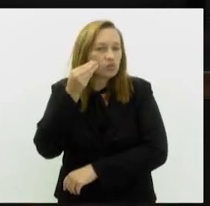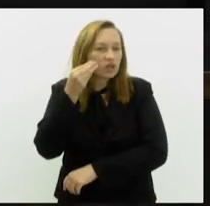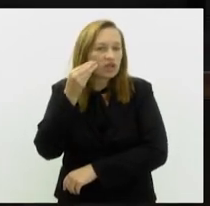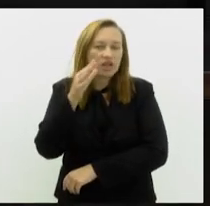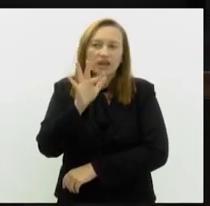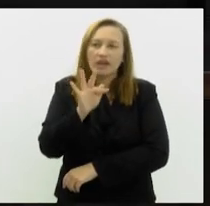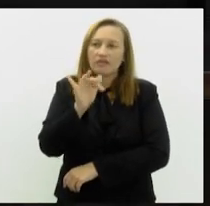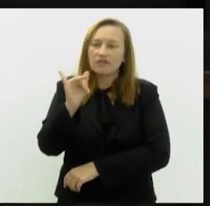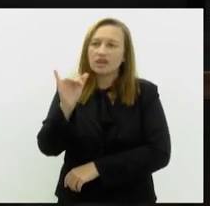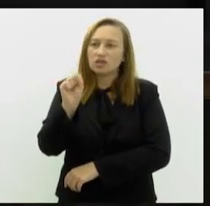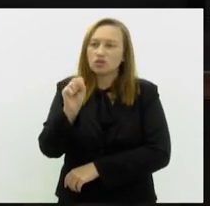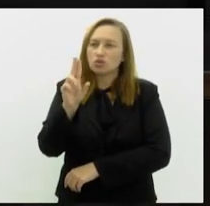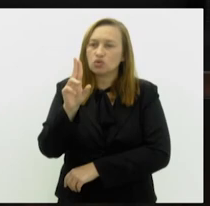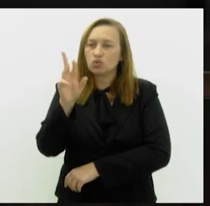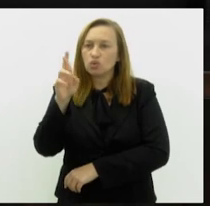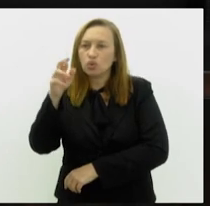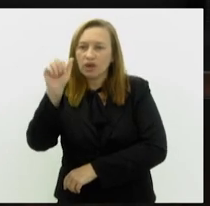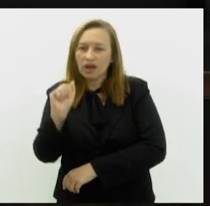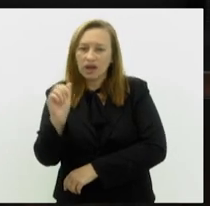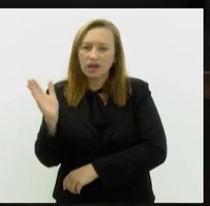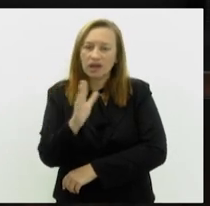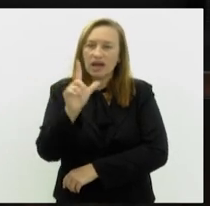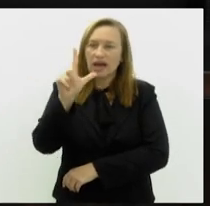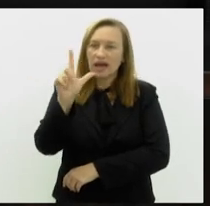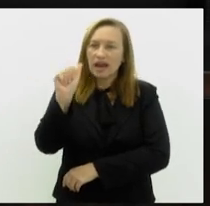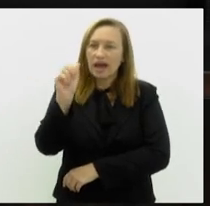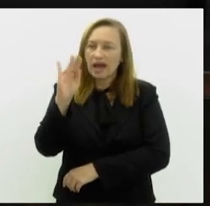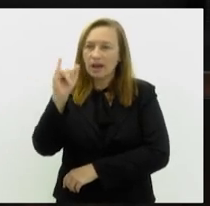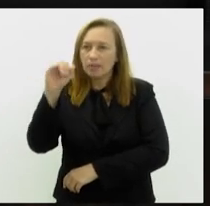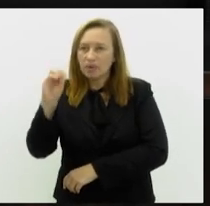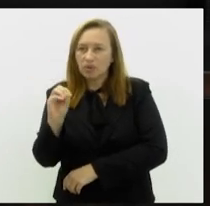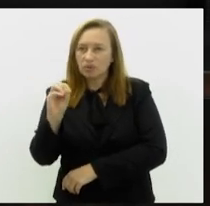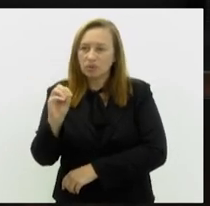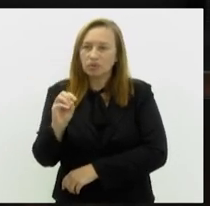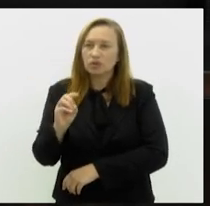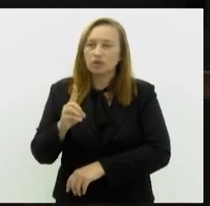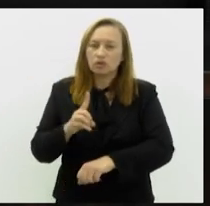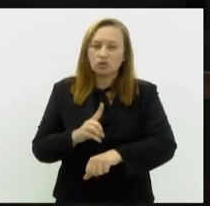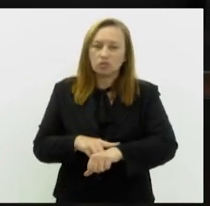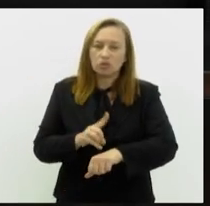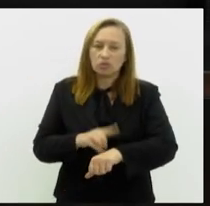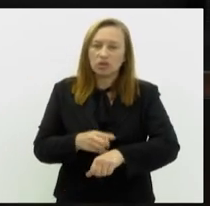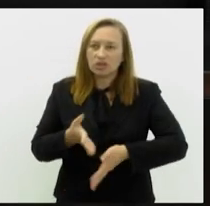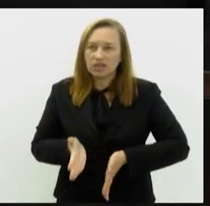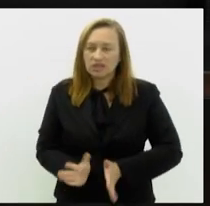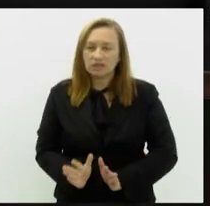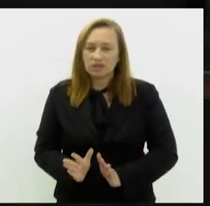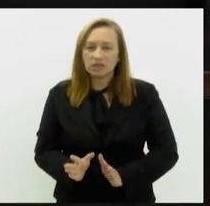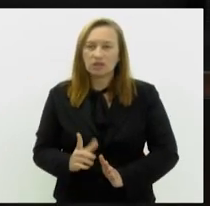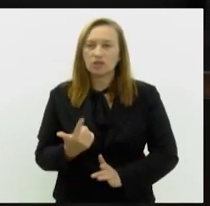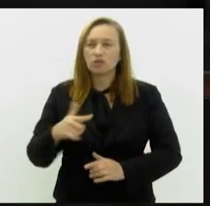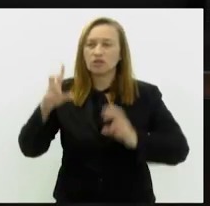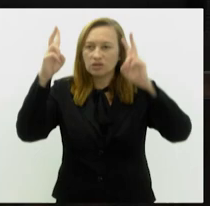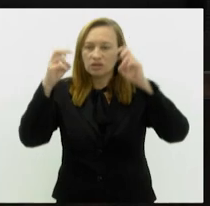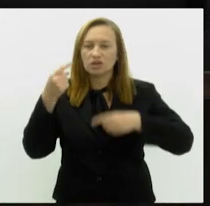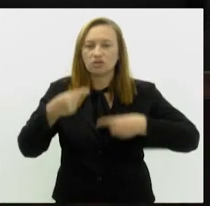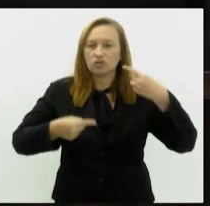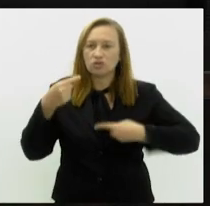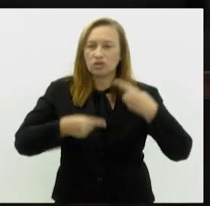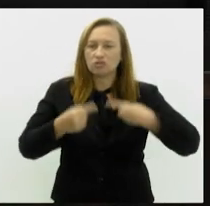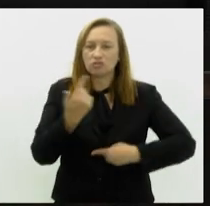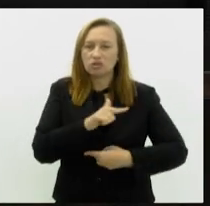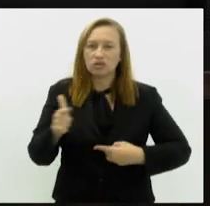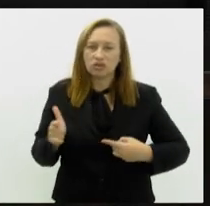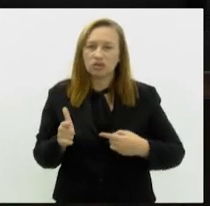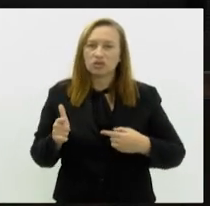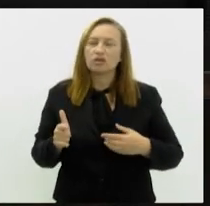fissura lábio-palatal ainda na sala de parto e dá outras providências. Em discussão, não havendo quem queira